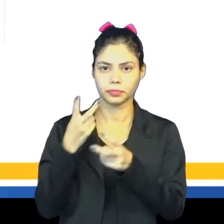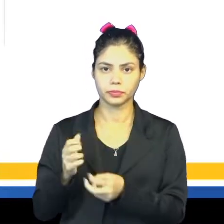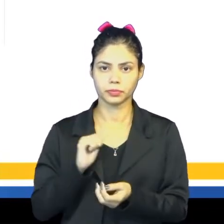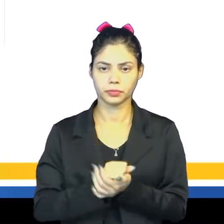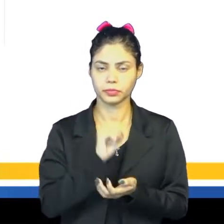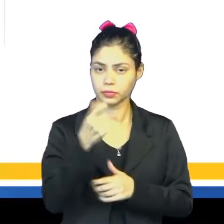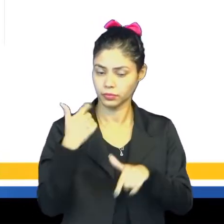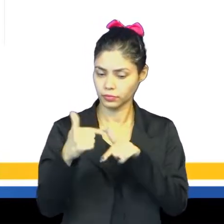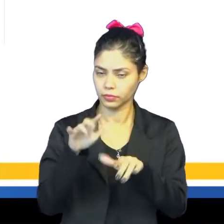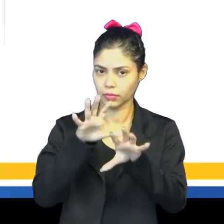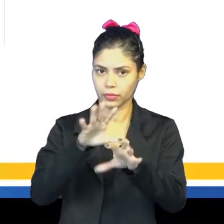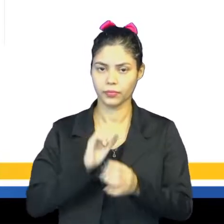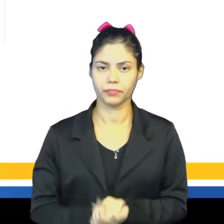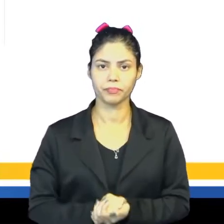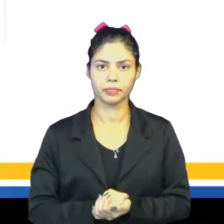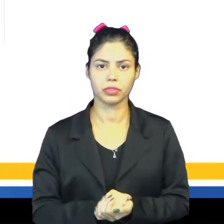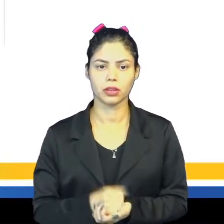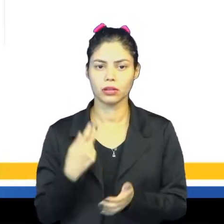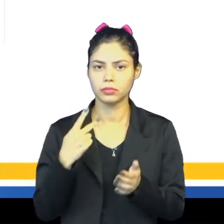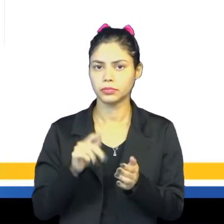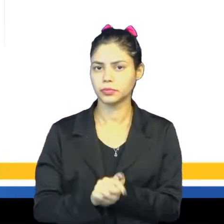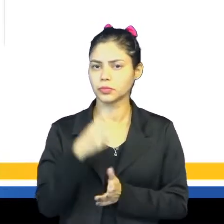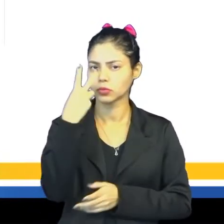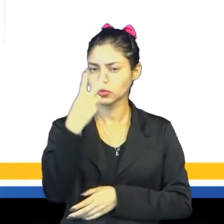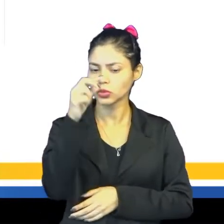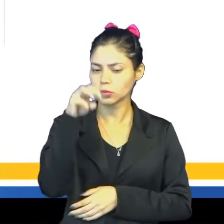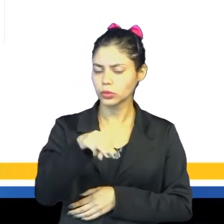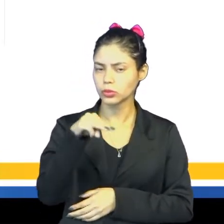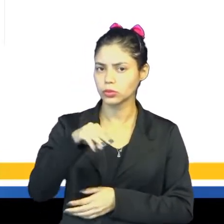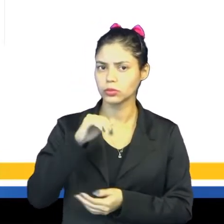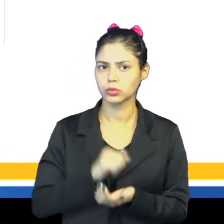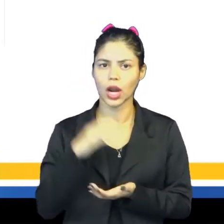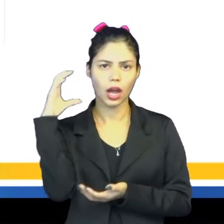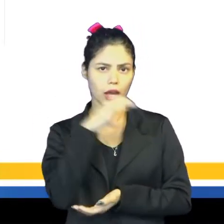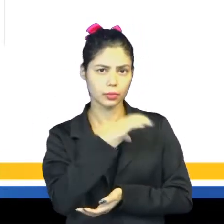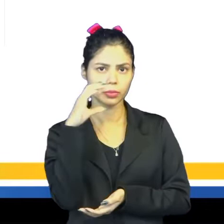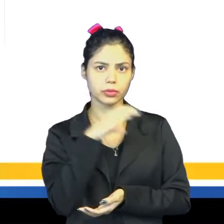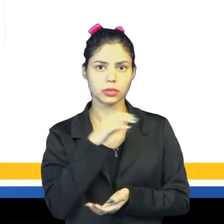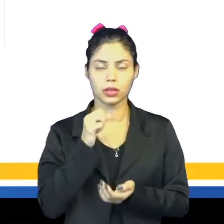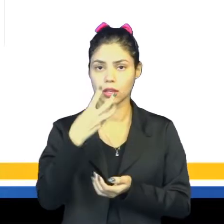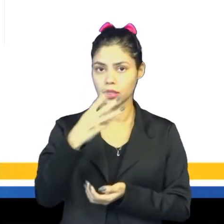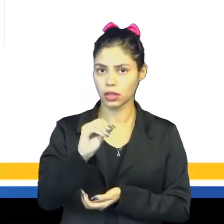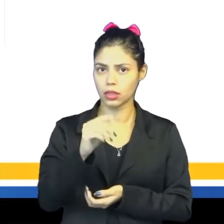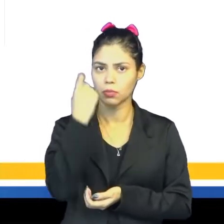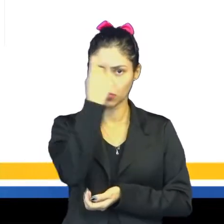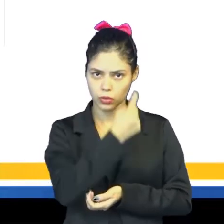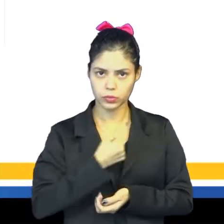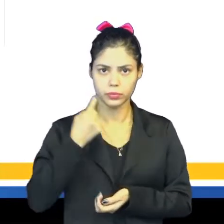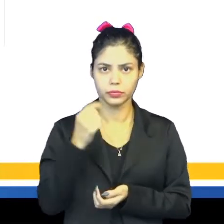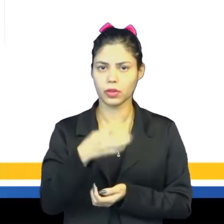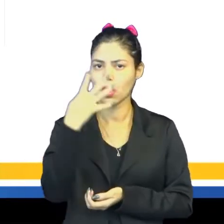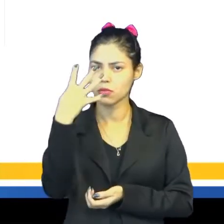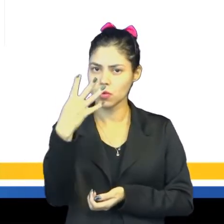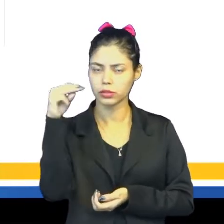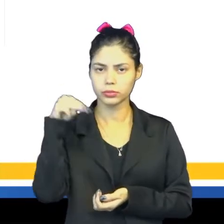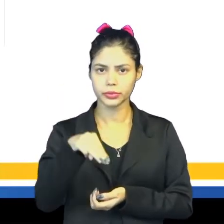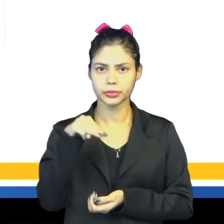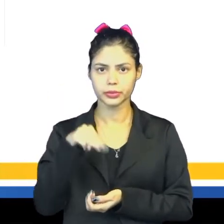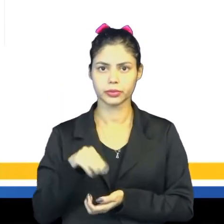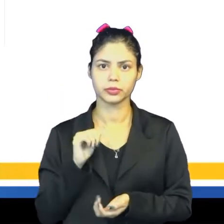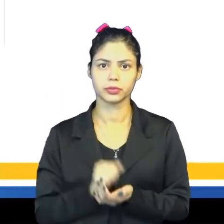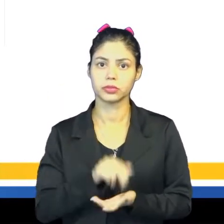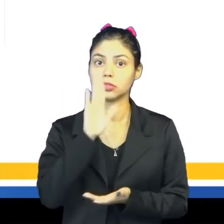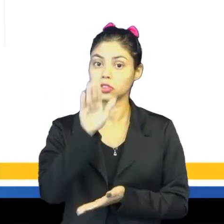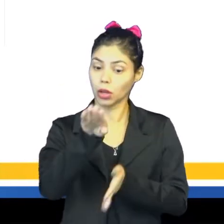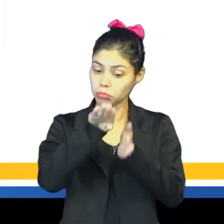aí que se eu fosse trabalhar aí, seria por minuto. 2 minutos, minha velocidade ia a 30 por hora. 4 minutos,